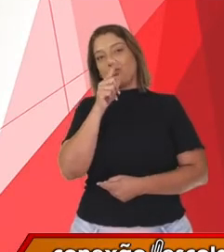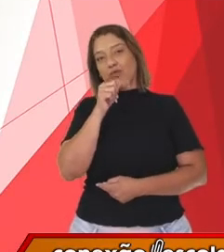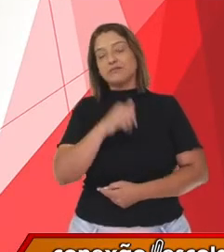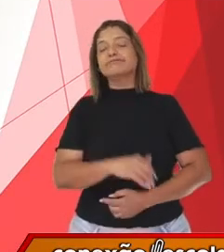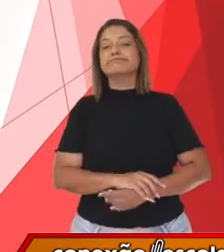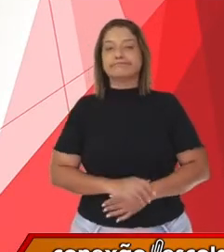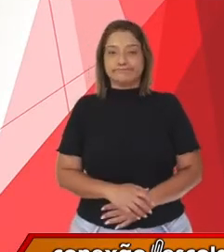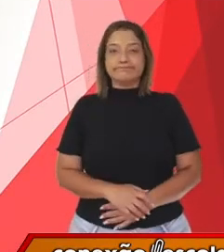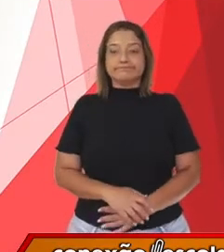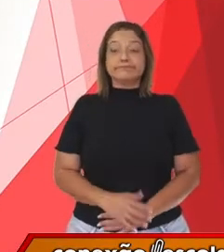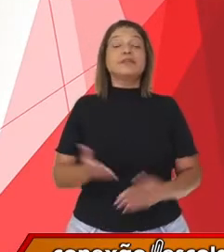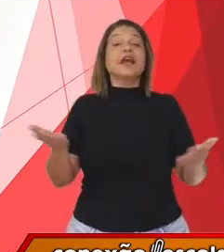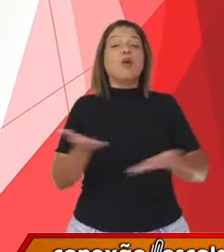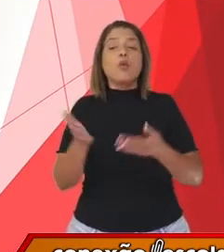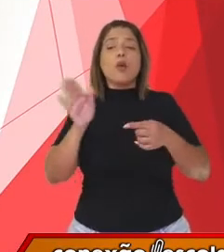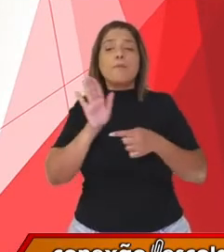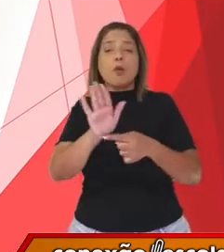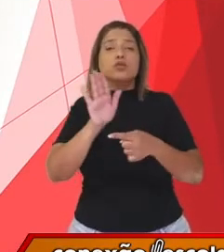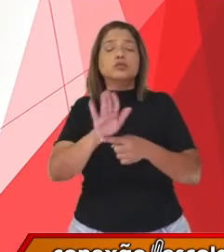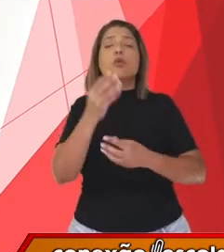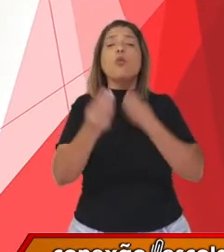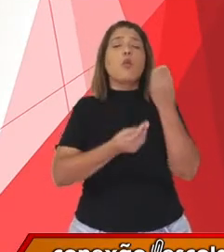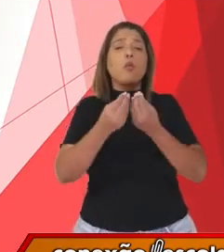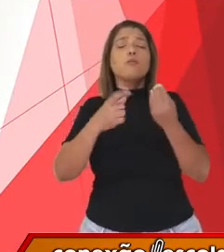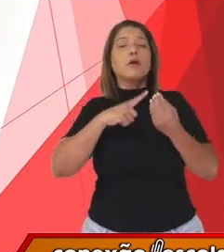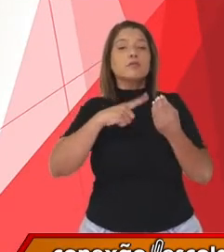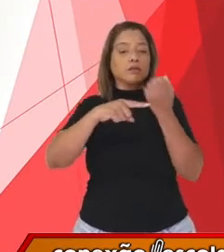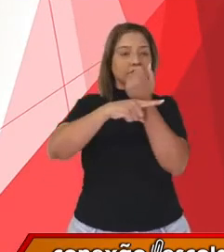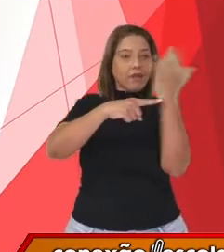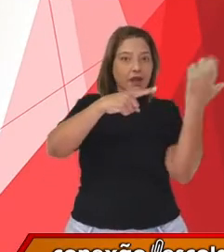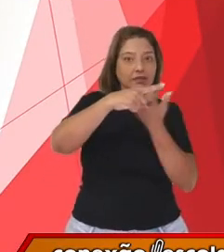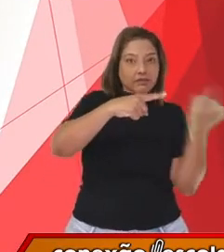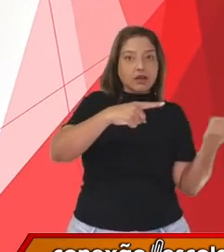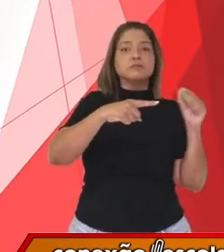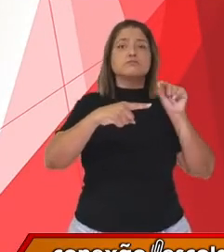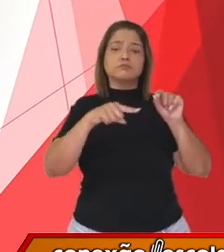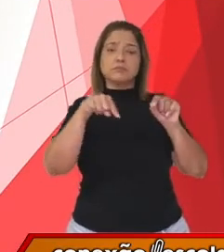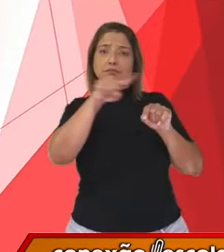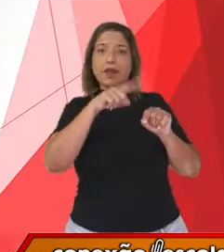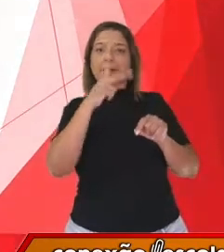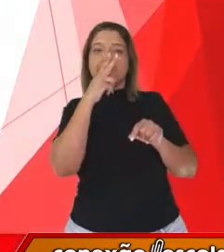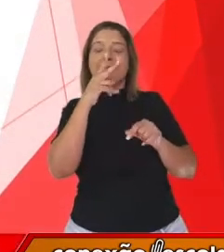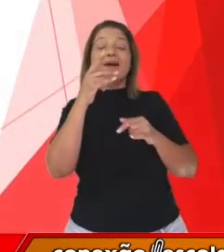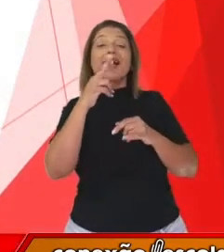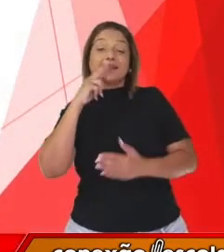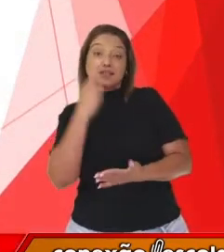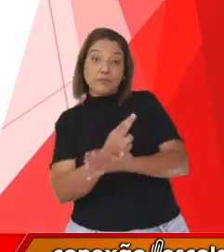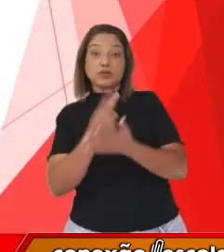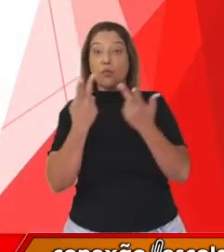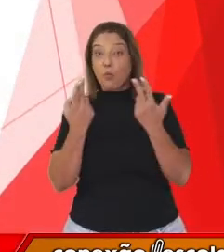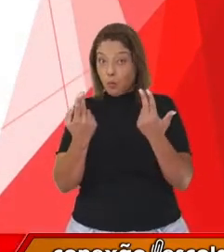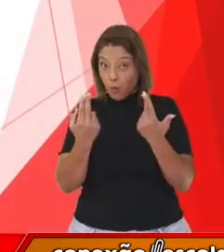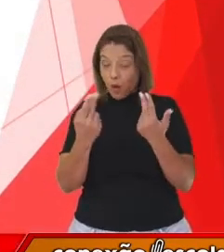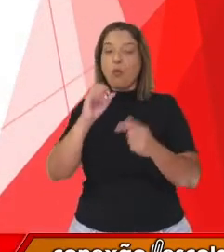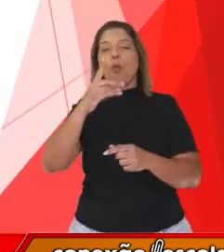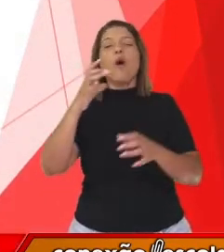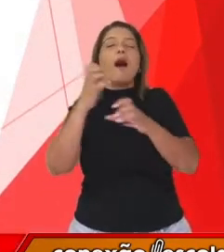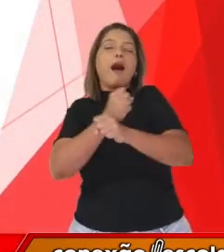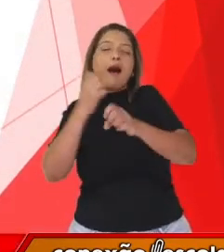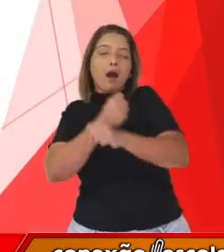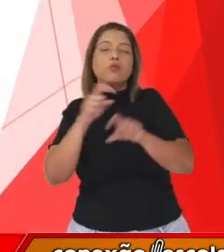Agora vamos estudar um pouquinho sobre as frações equivalentes e o cálculo da porcentagem. Aqui nós temos uma